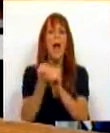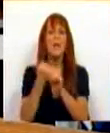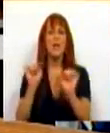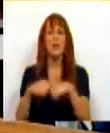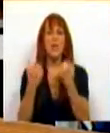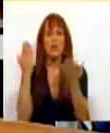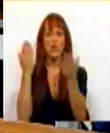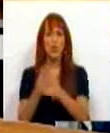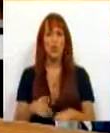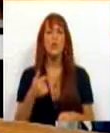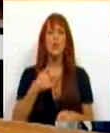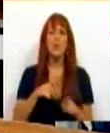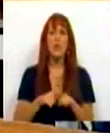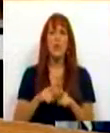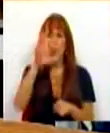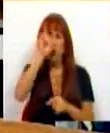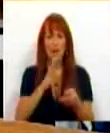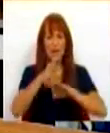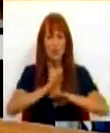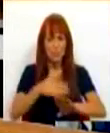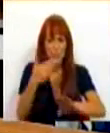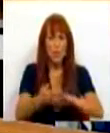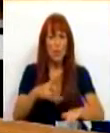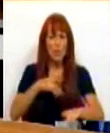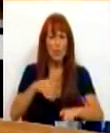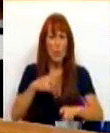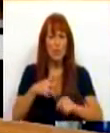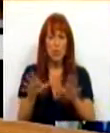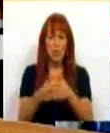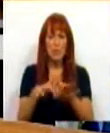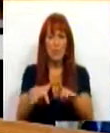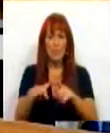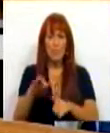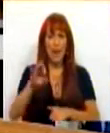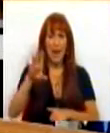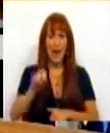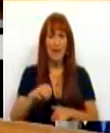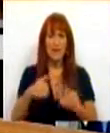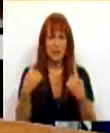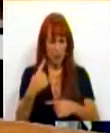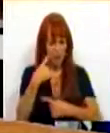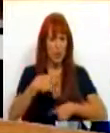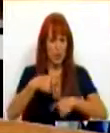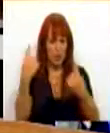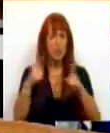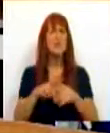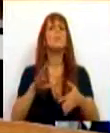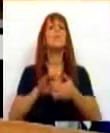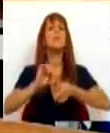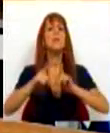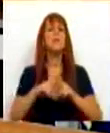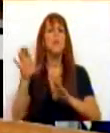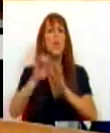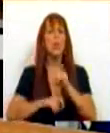escolar. Gostava, nesta intervenção, reforçar as preocupações que o Grupo Parlamentar do Partido Socialista tem manifestado no que diz respeito